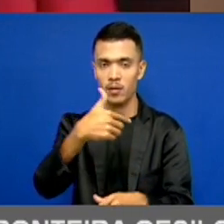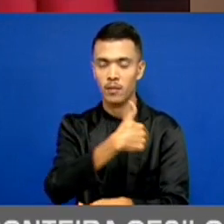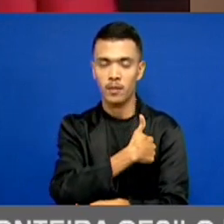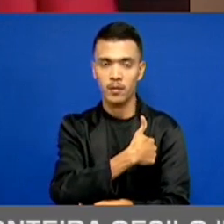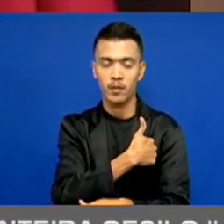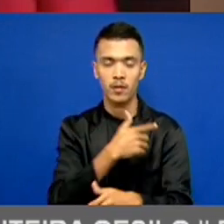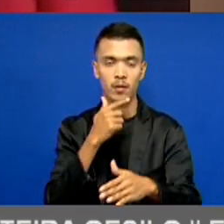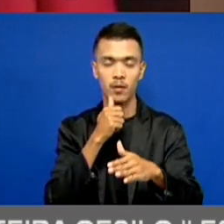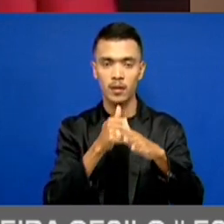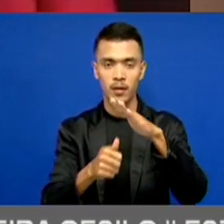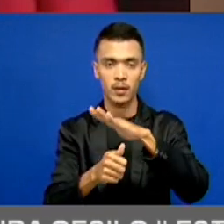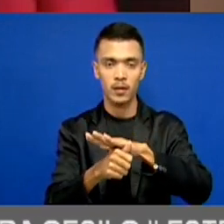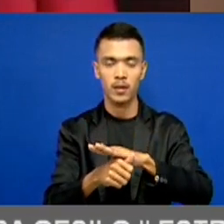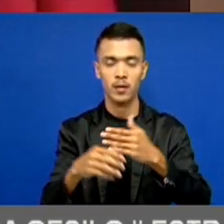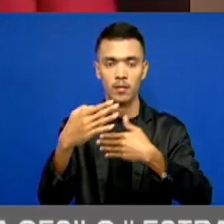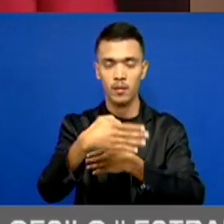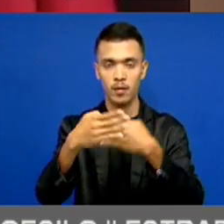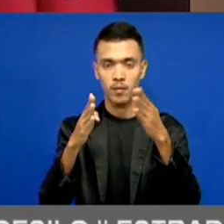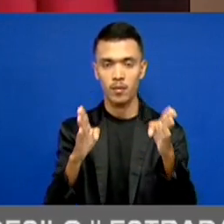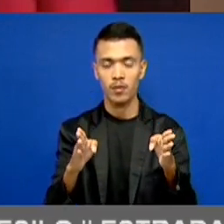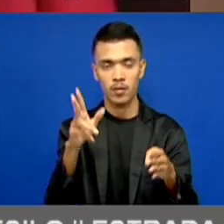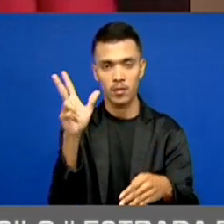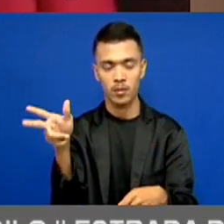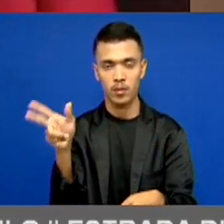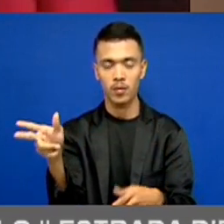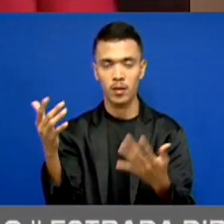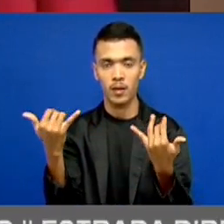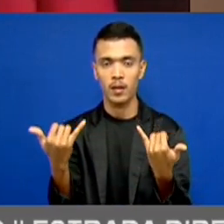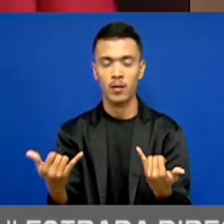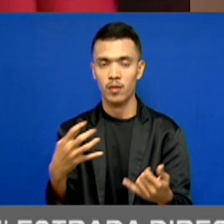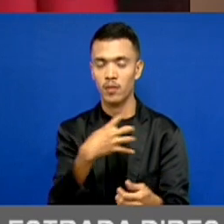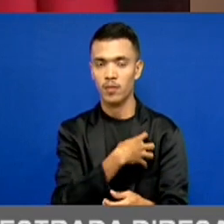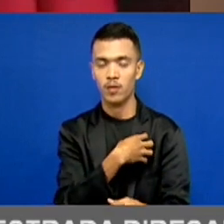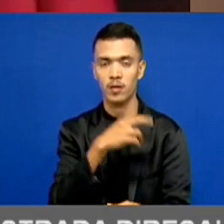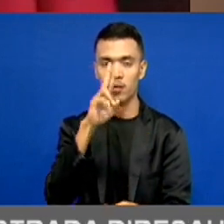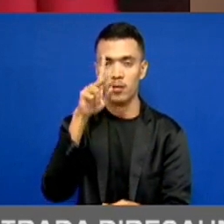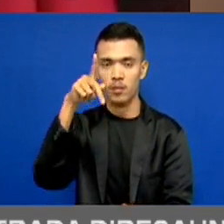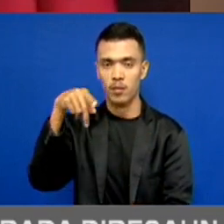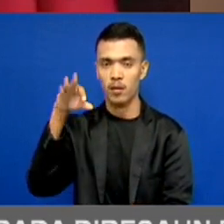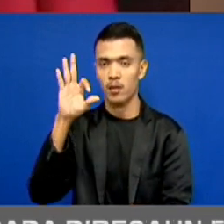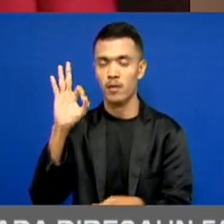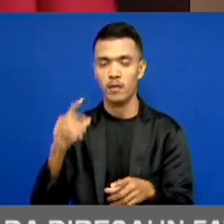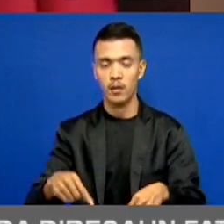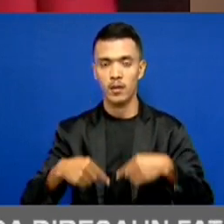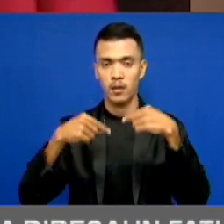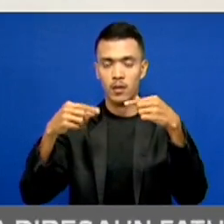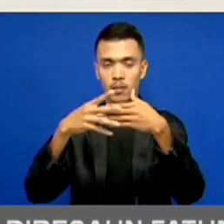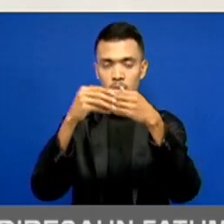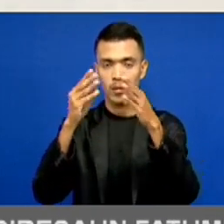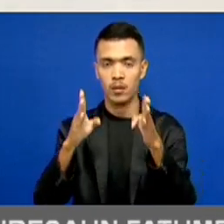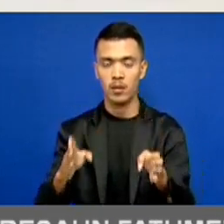ilegais, 30 caixa e da Dagone, o PF entrega no comando prender município de Uraiwa, orial o processo de